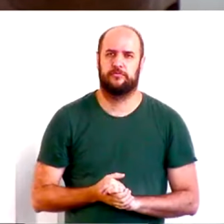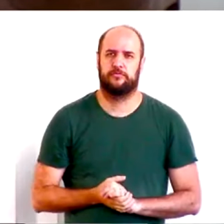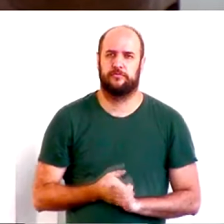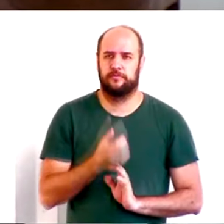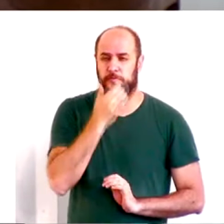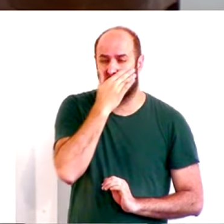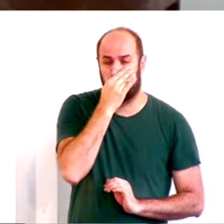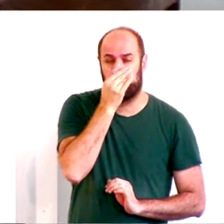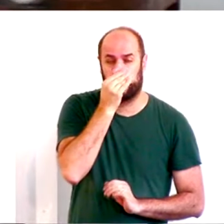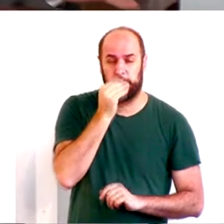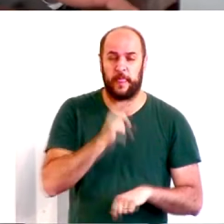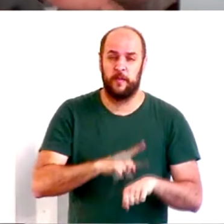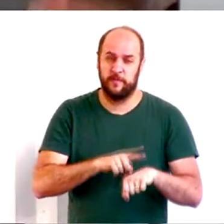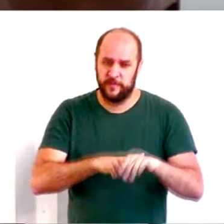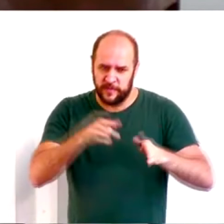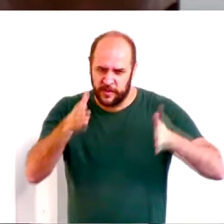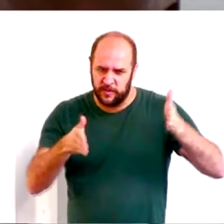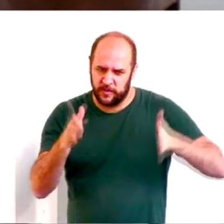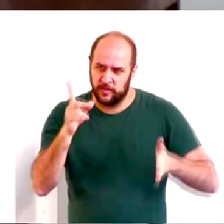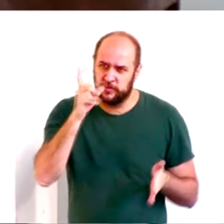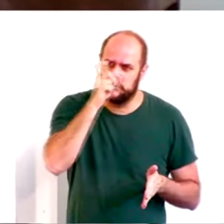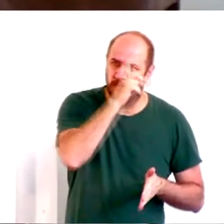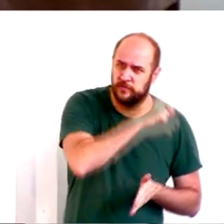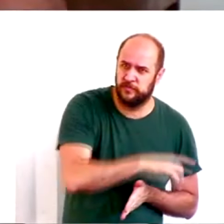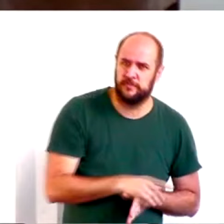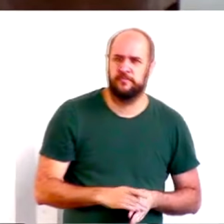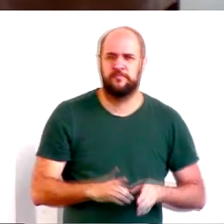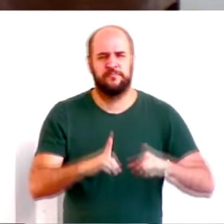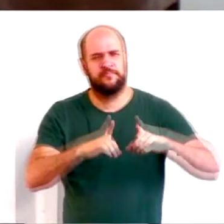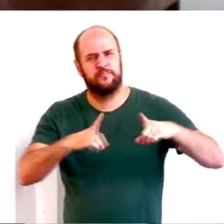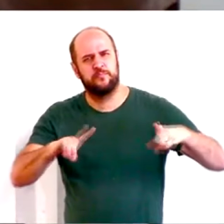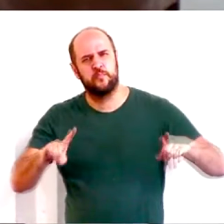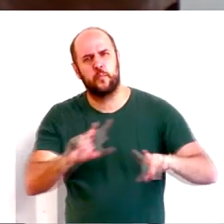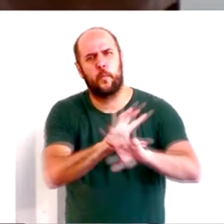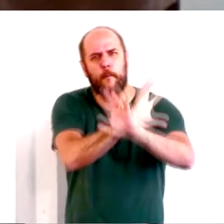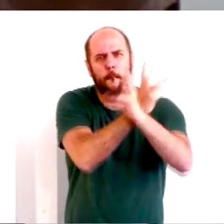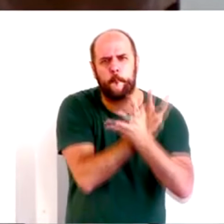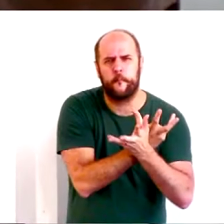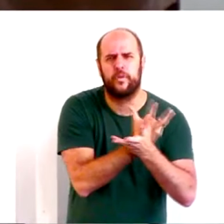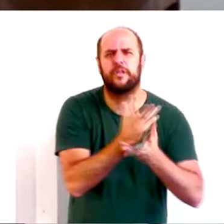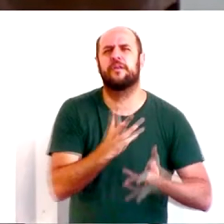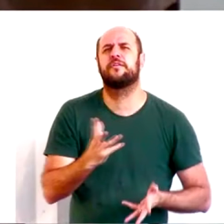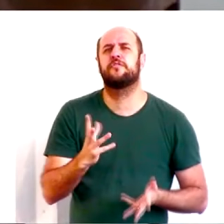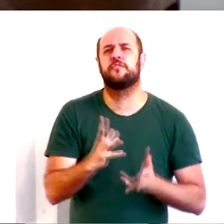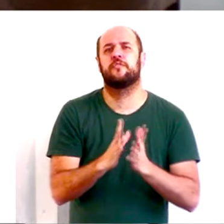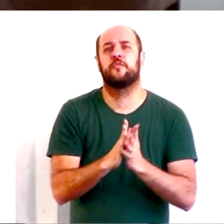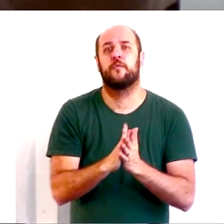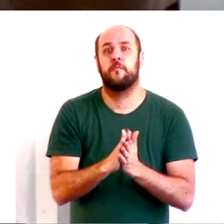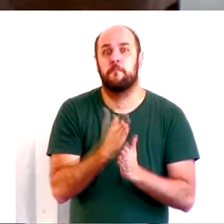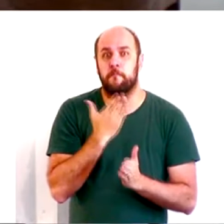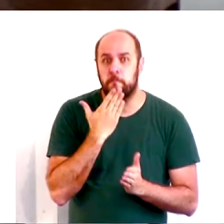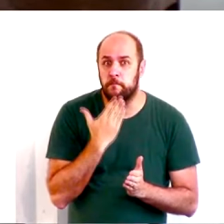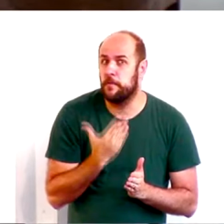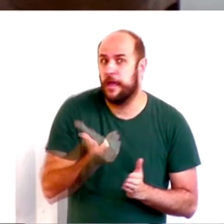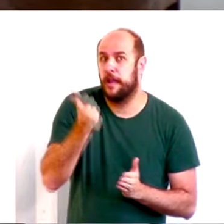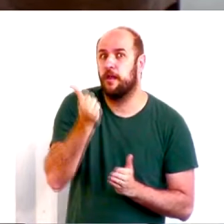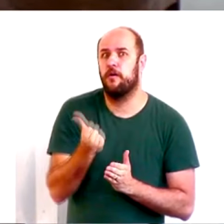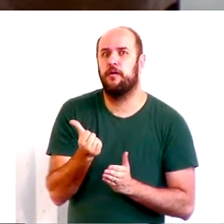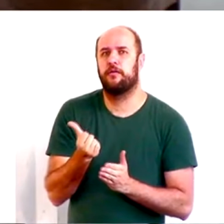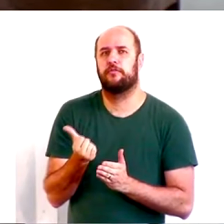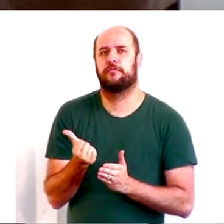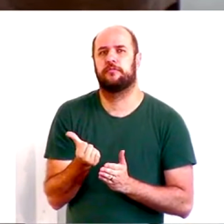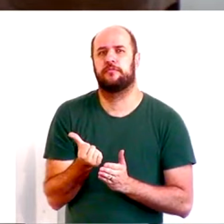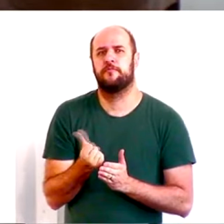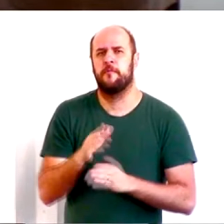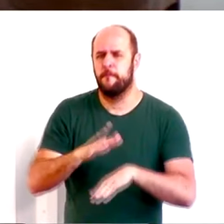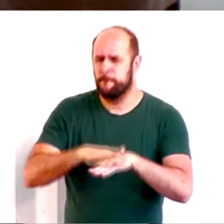o deserto era mais vivido era mais perceptível do que o Manancial de águas